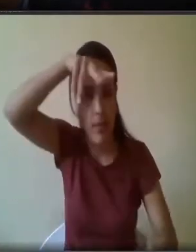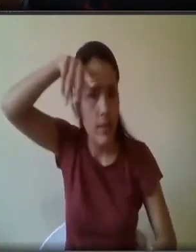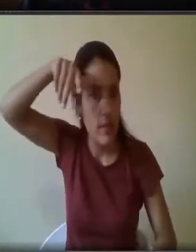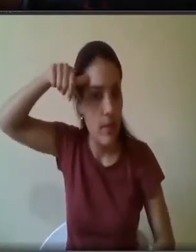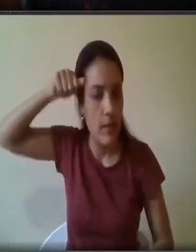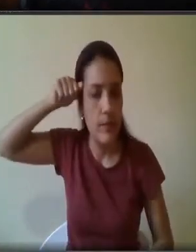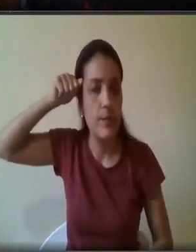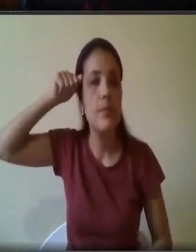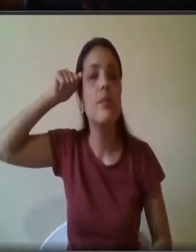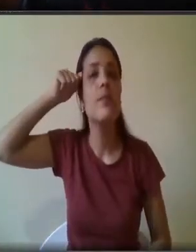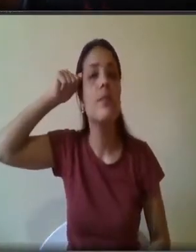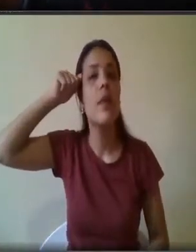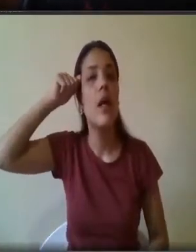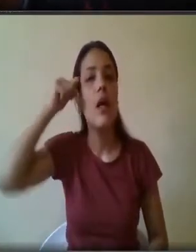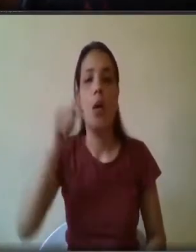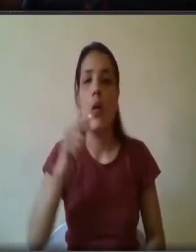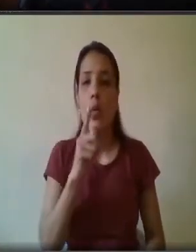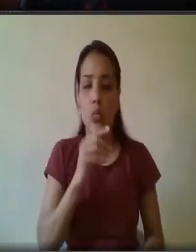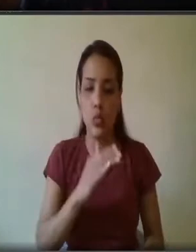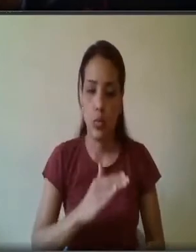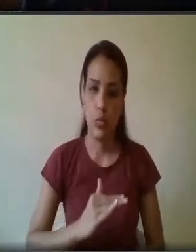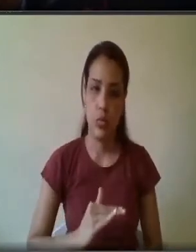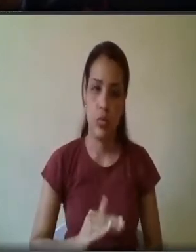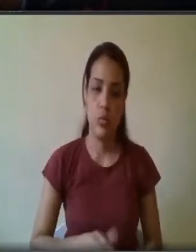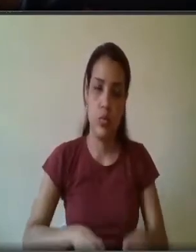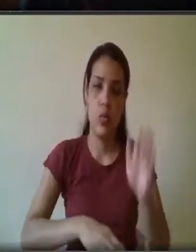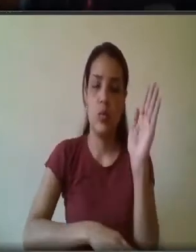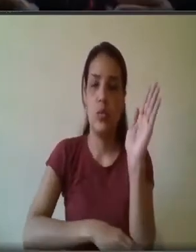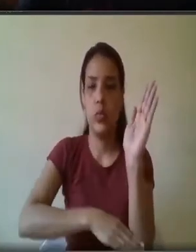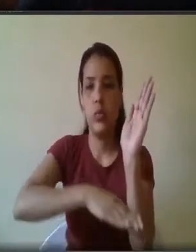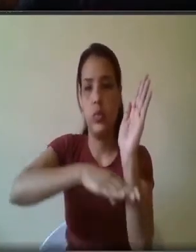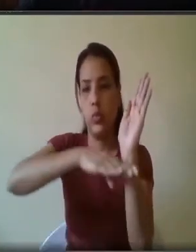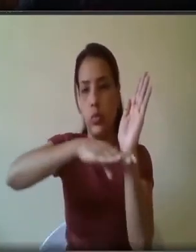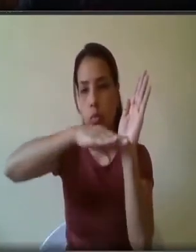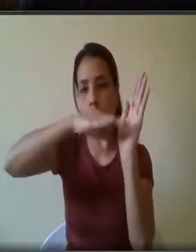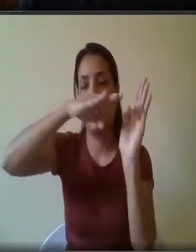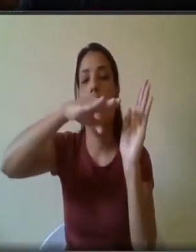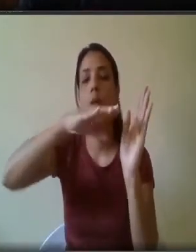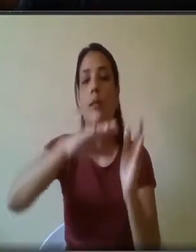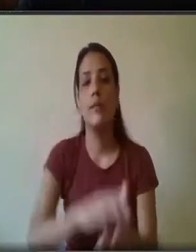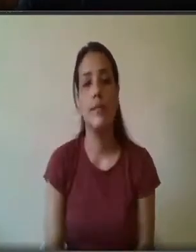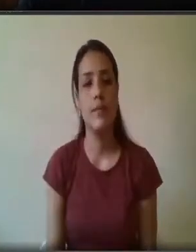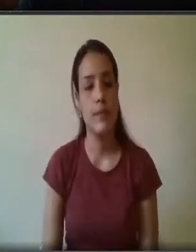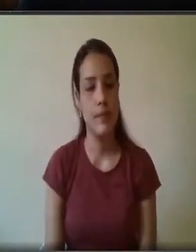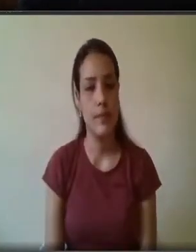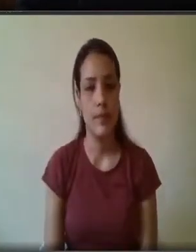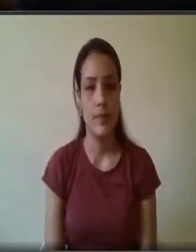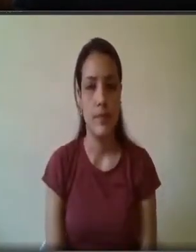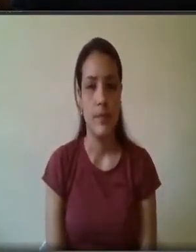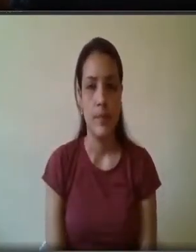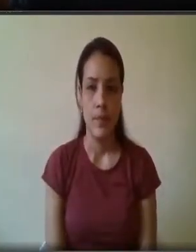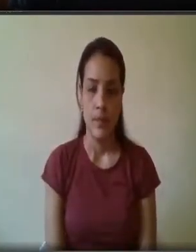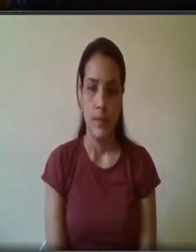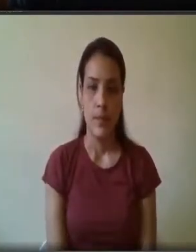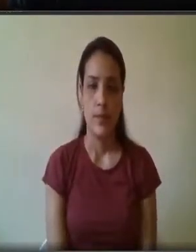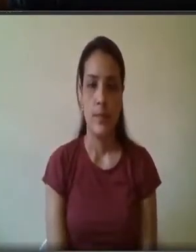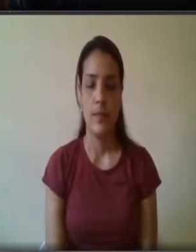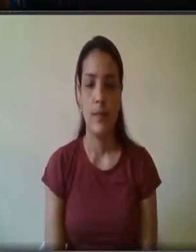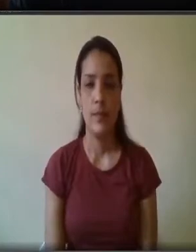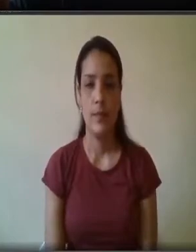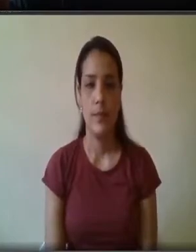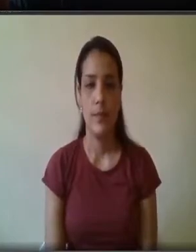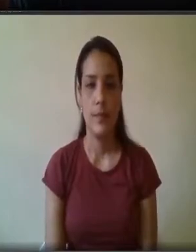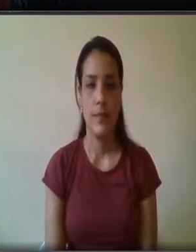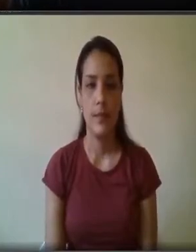mais caudaloso, né, de maior volume de água do mundo. Um dos motivos é isso que vocês estão